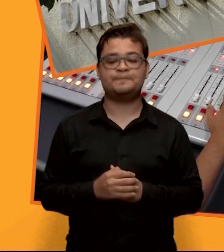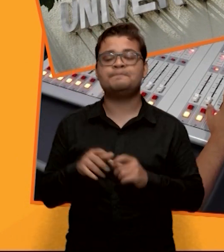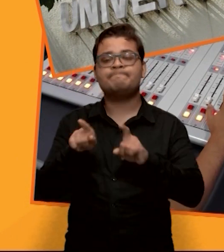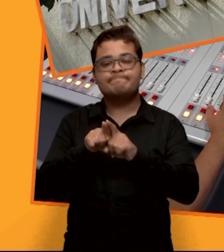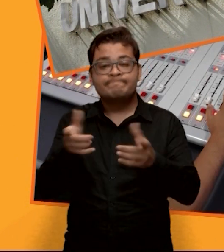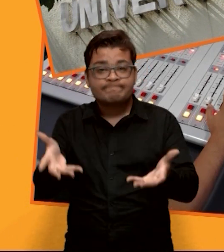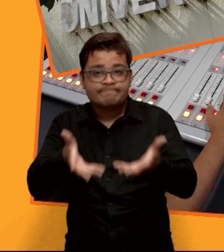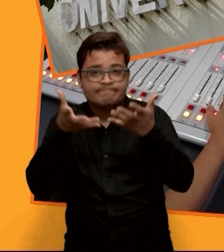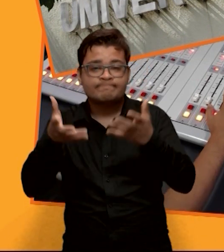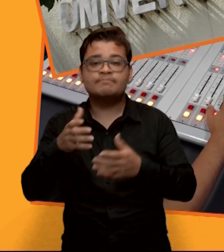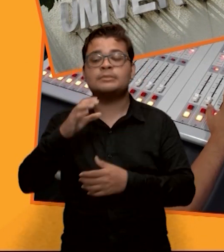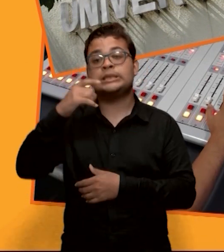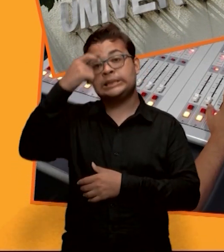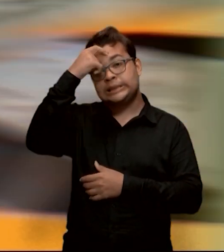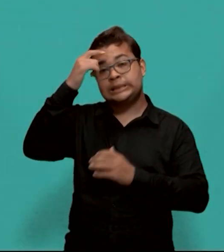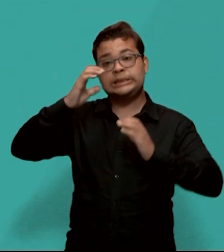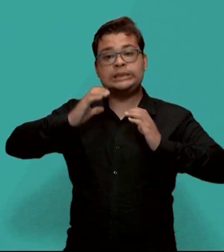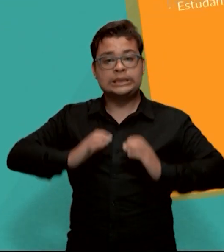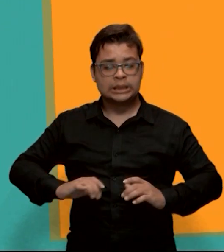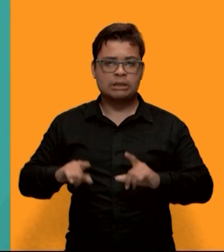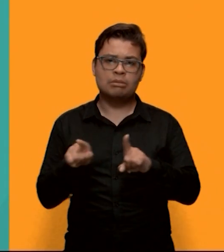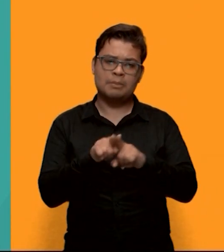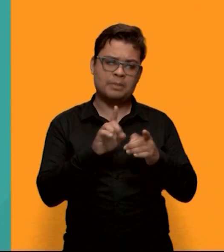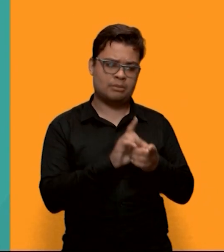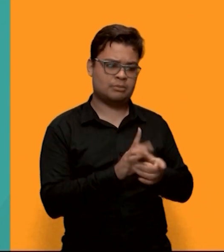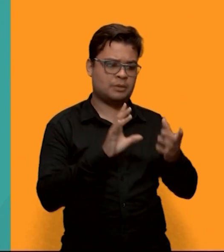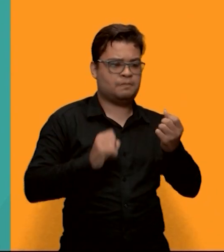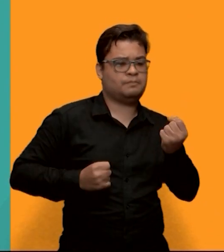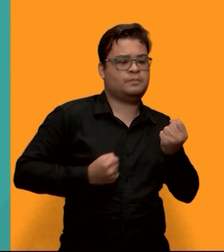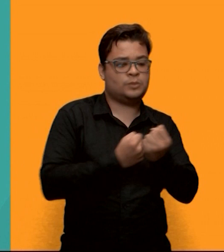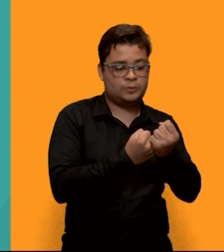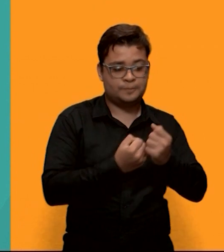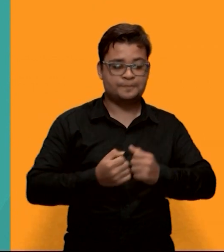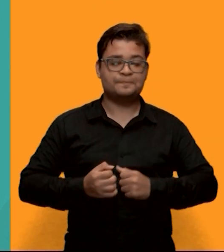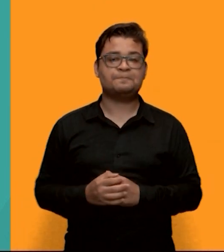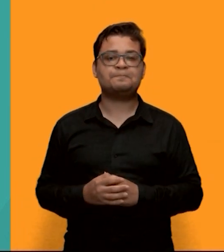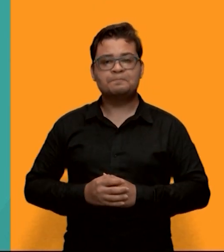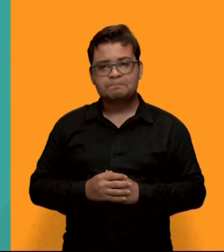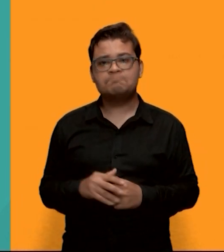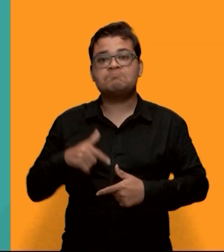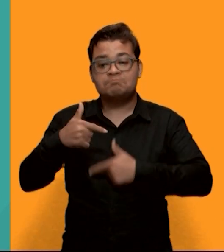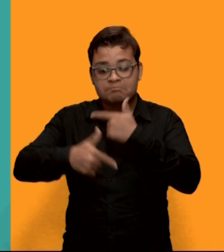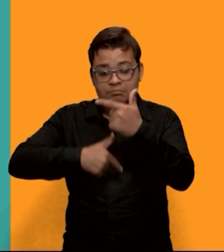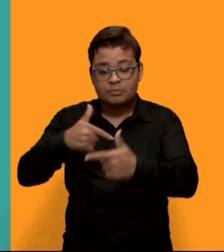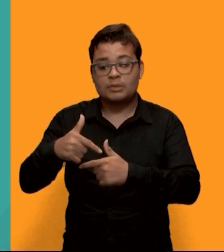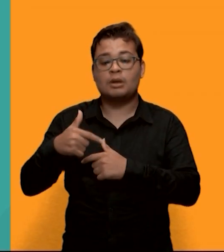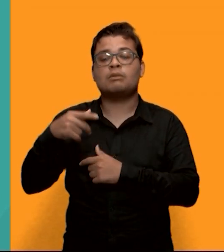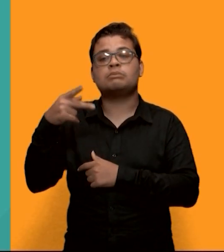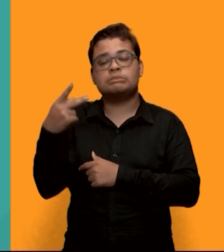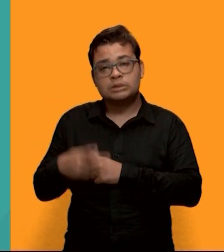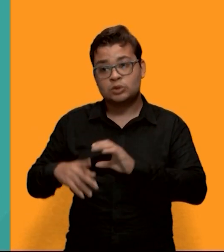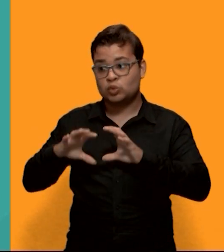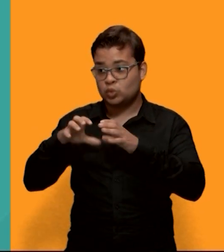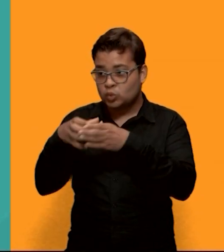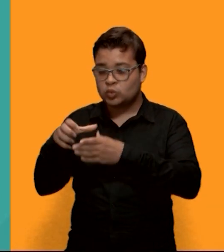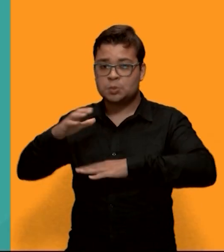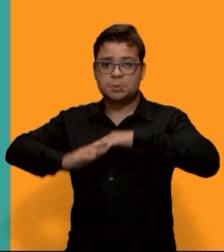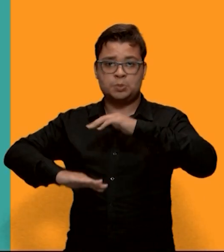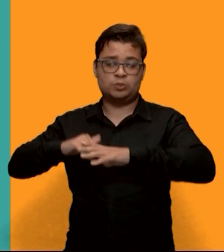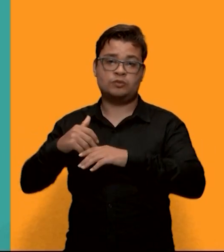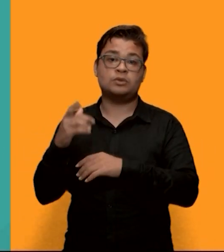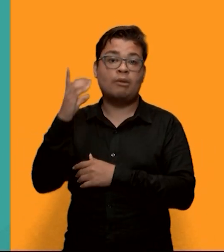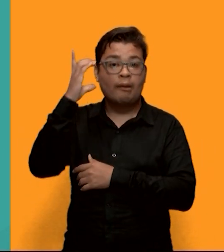a cidadania e democracia. Todo o trabalho é desenvolvido pela equipe de profissionais da rádio